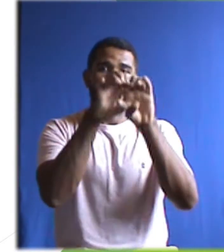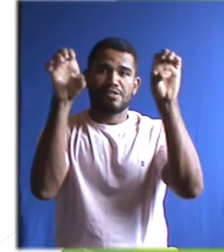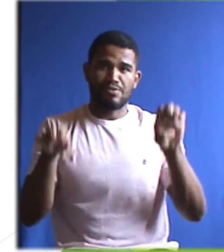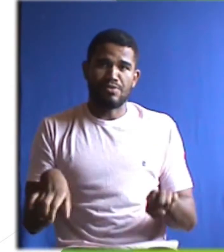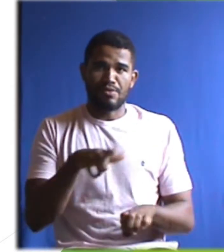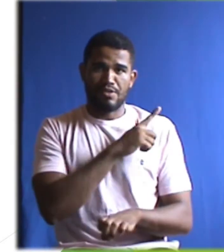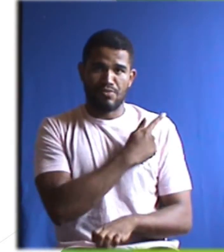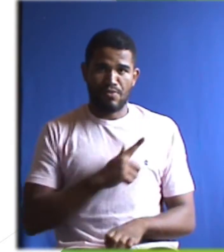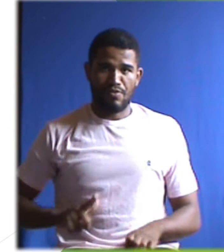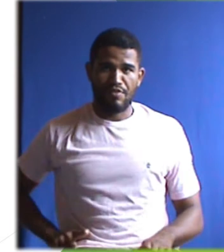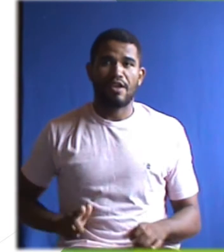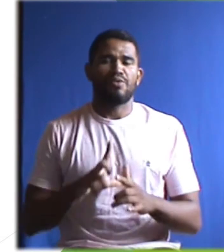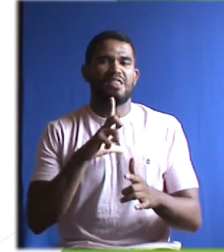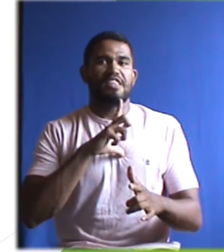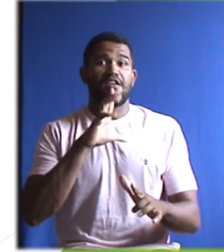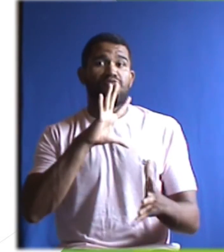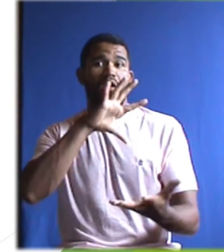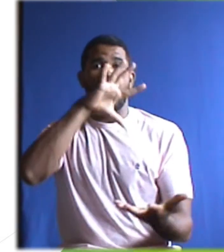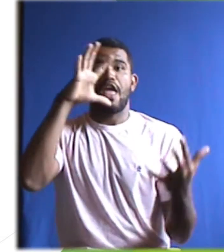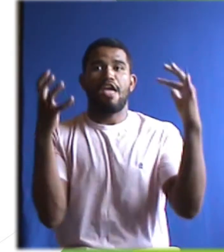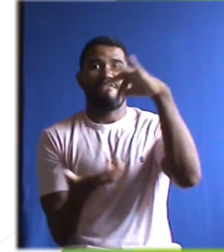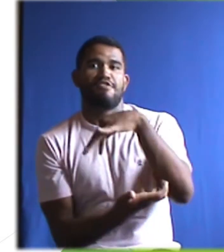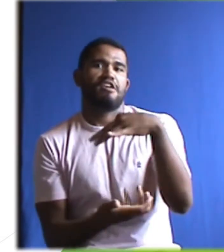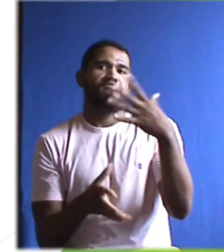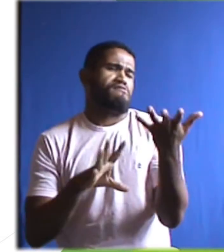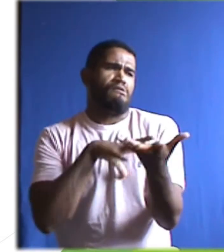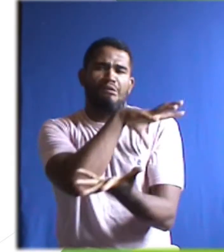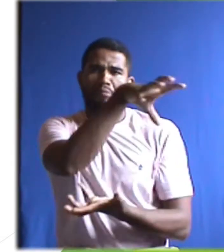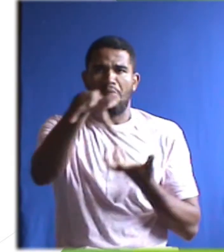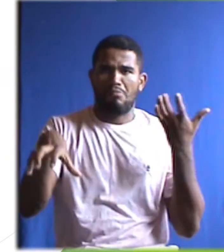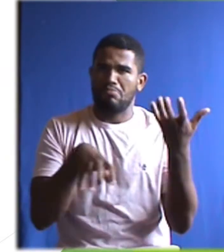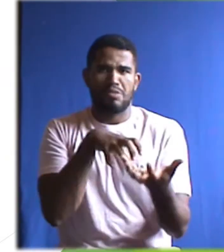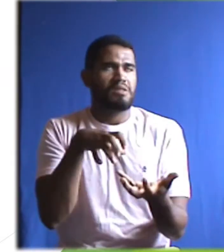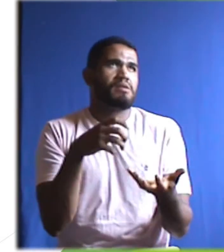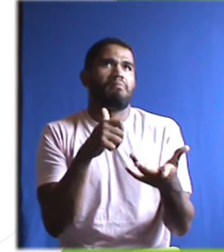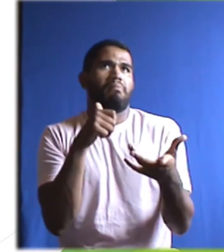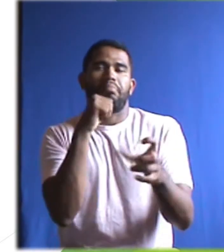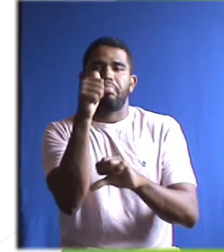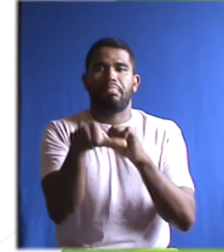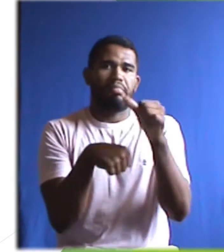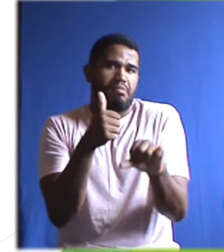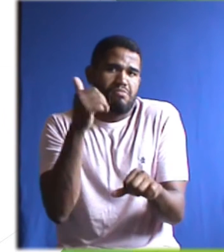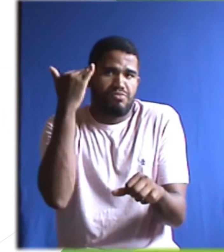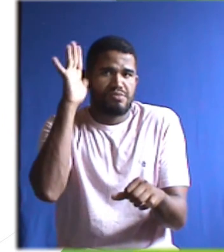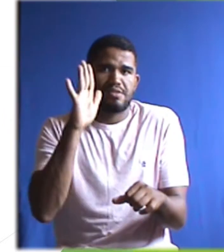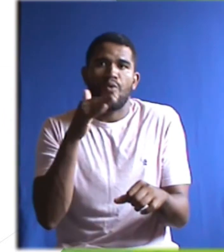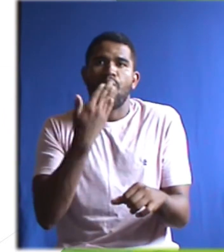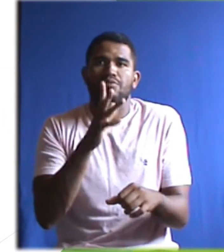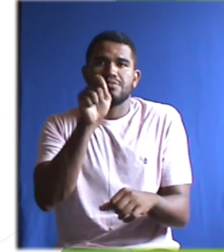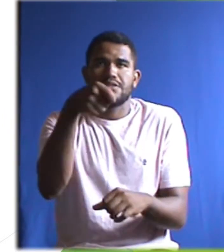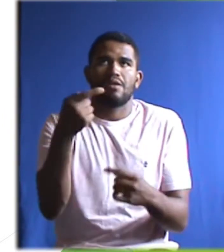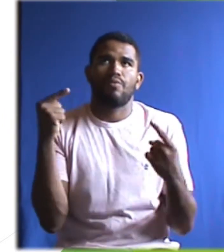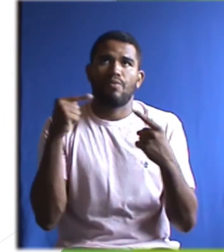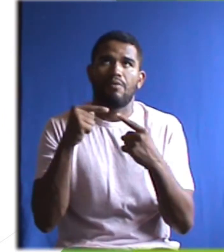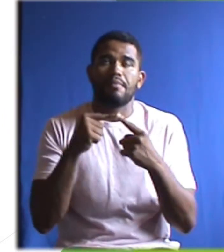nova estrutura governamental, houve uma reviravolta, uma revolução, não sei qual